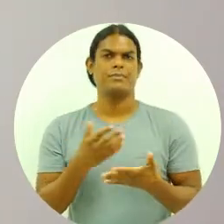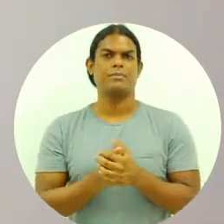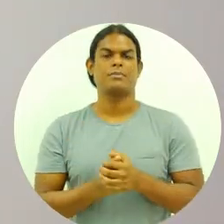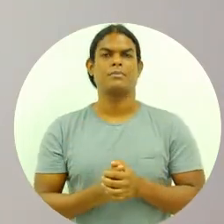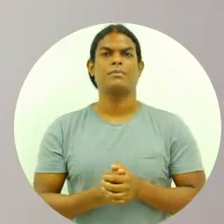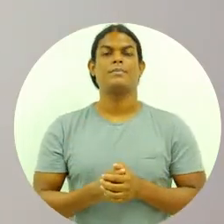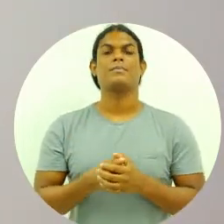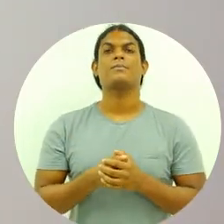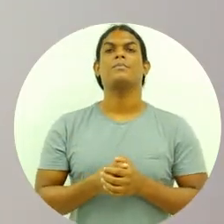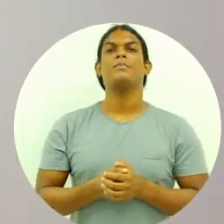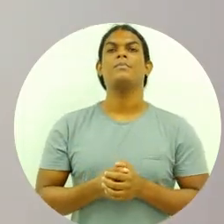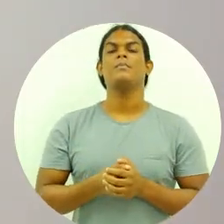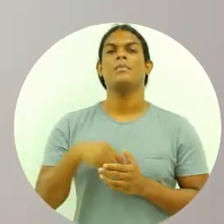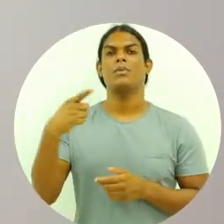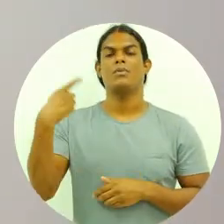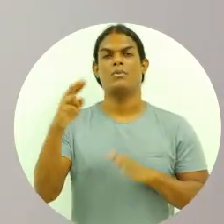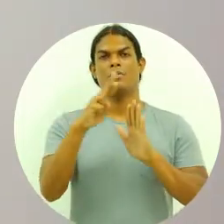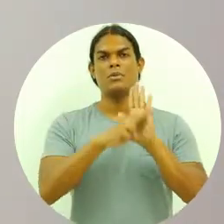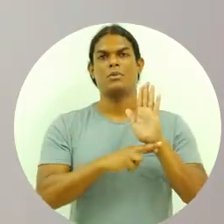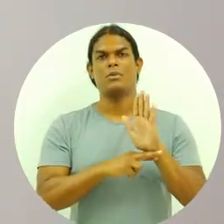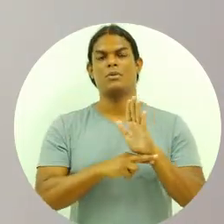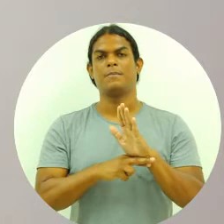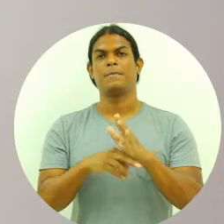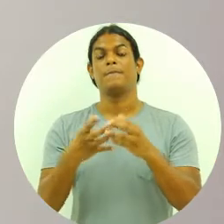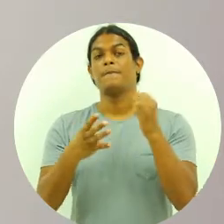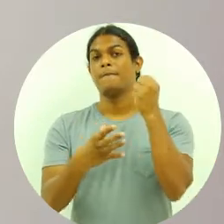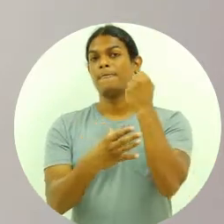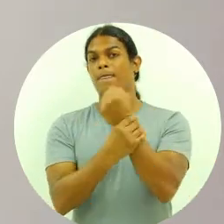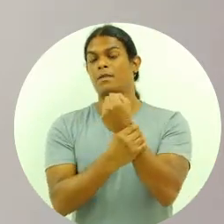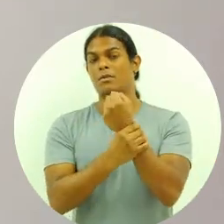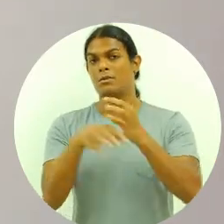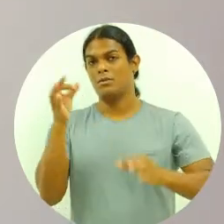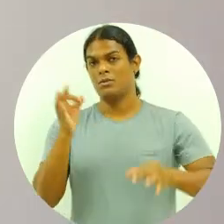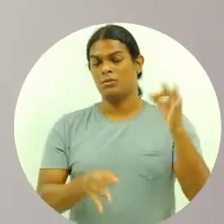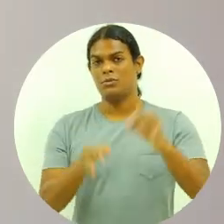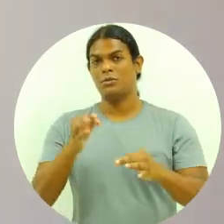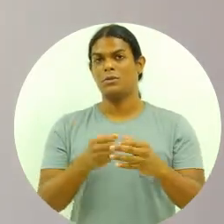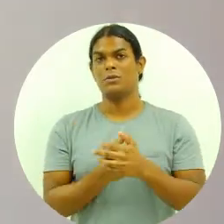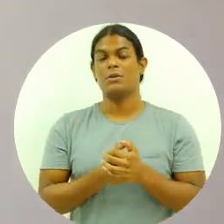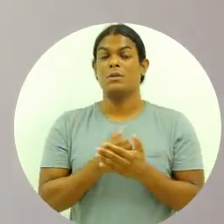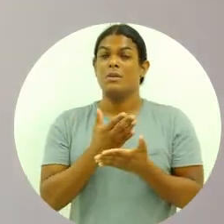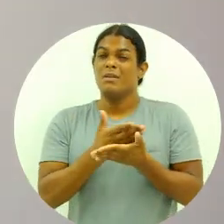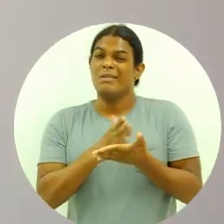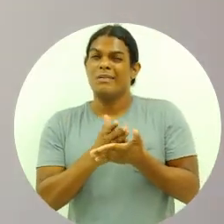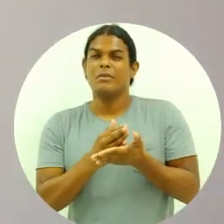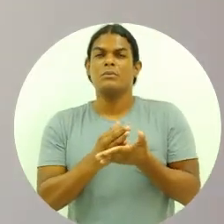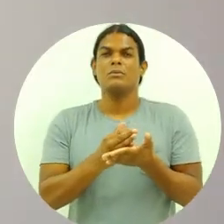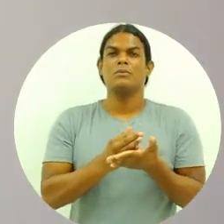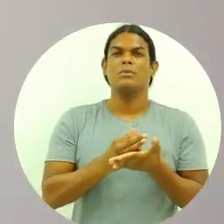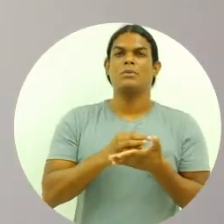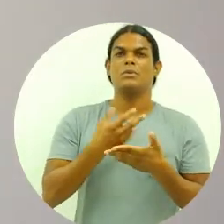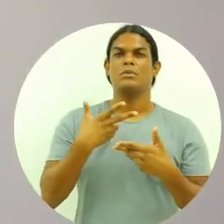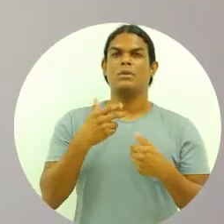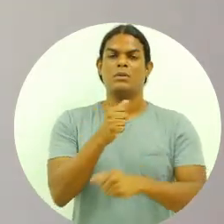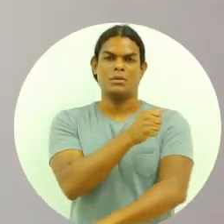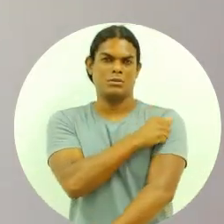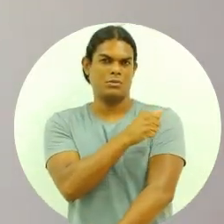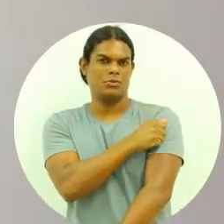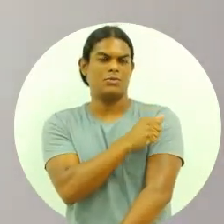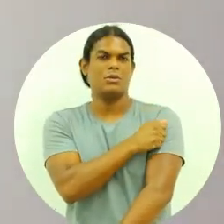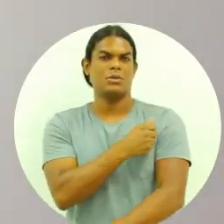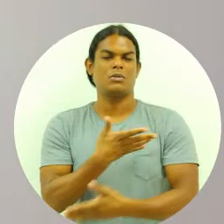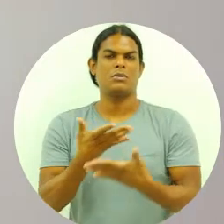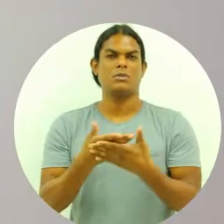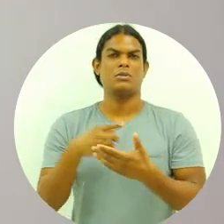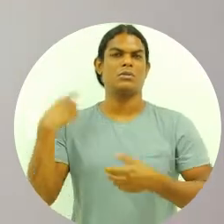Alguns autores do direito dizem que esse princípio, na verdade, ele não existe, ele está embutido dentro da legalidade. Porque no momento em que a administração pública tem que se pautar